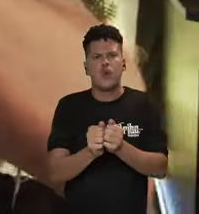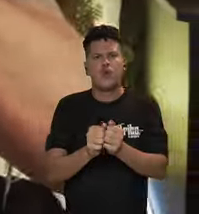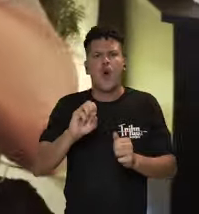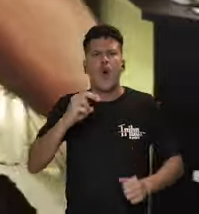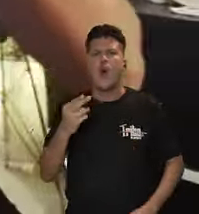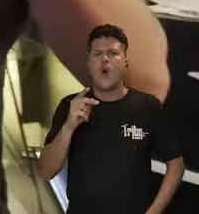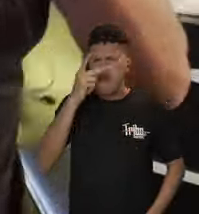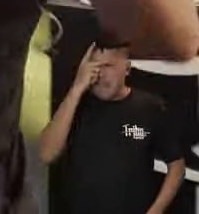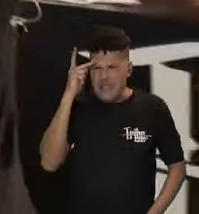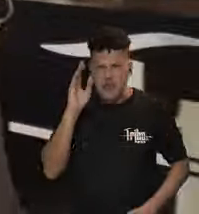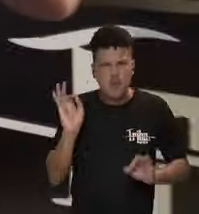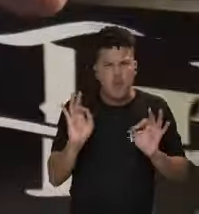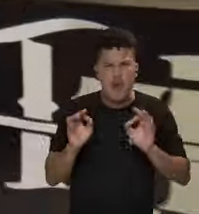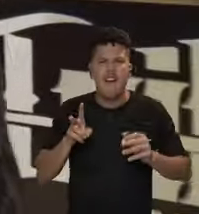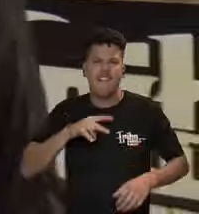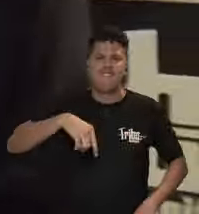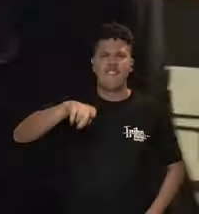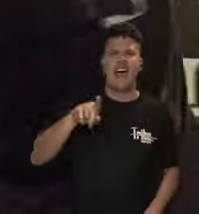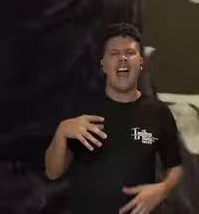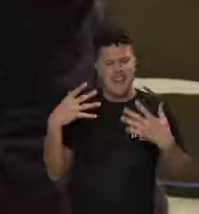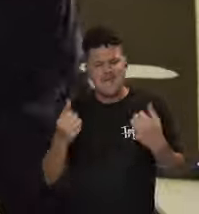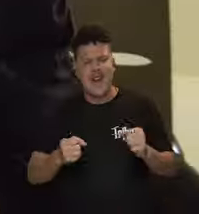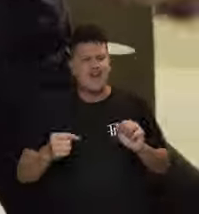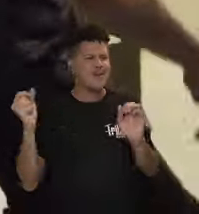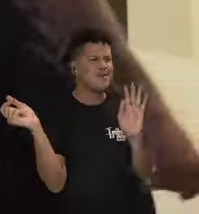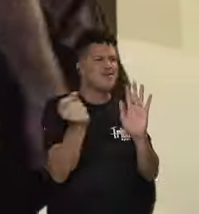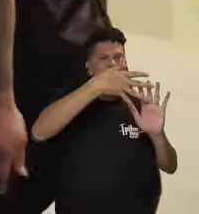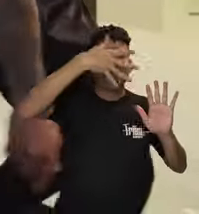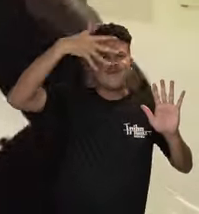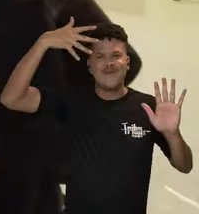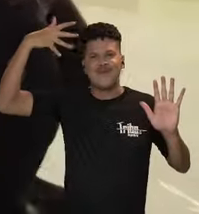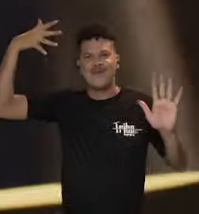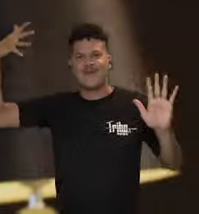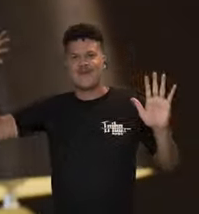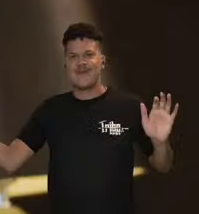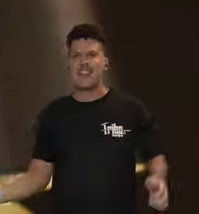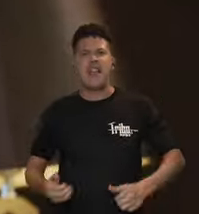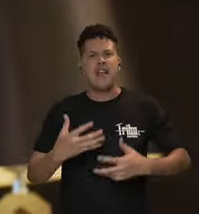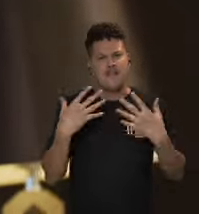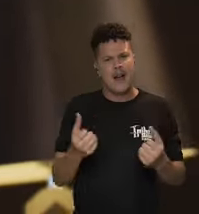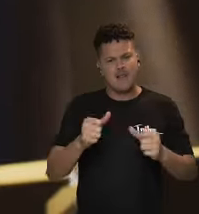nunca vai. E vamos virar lenda.